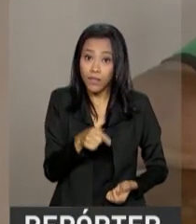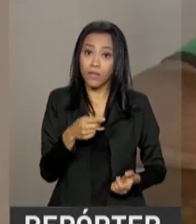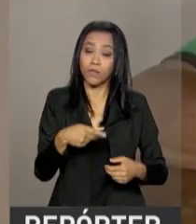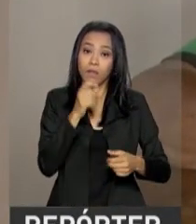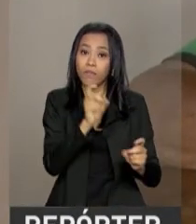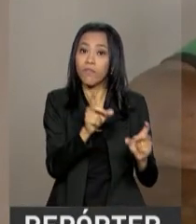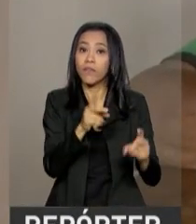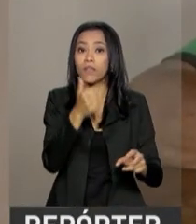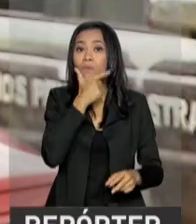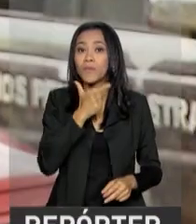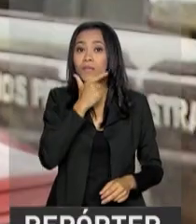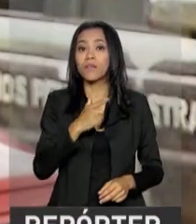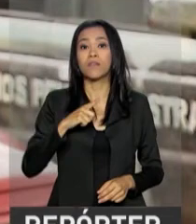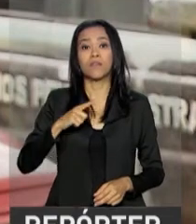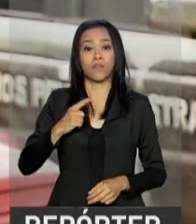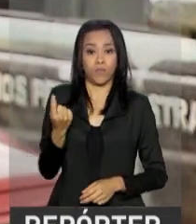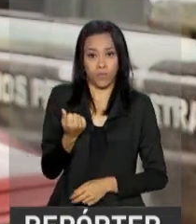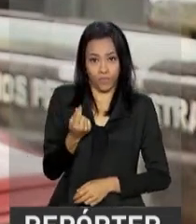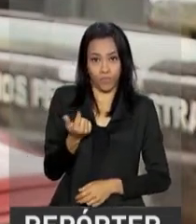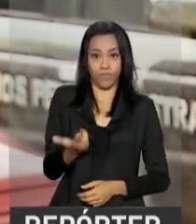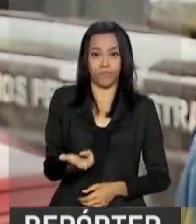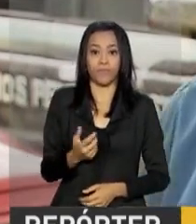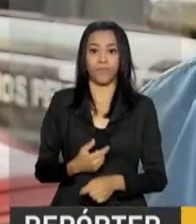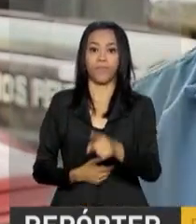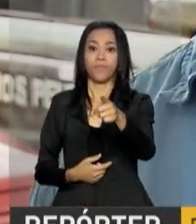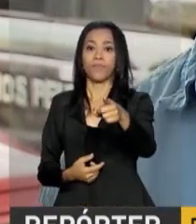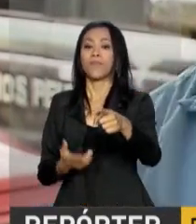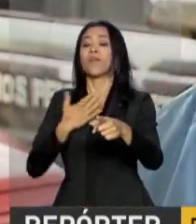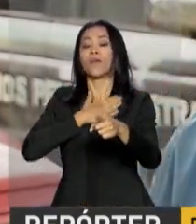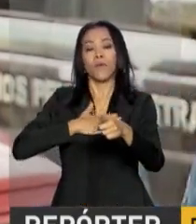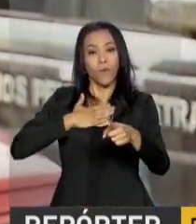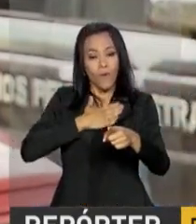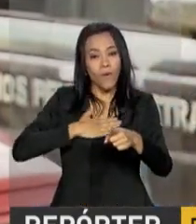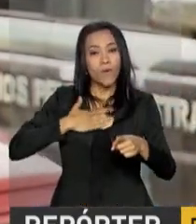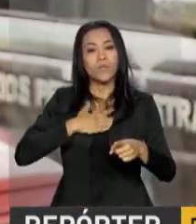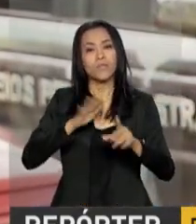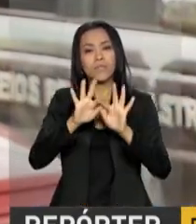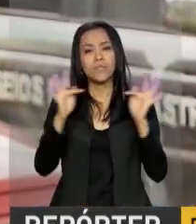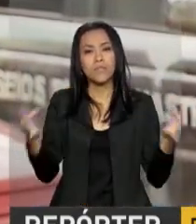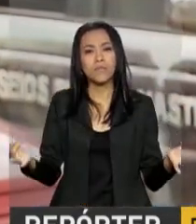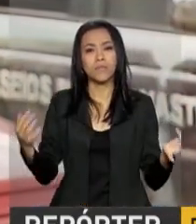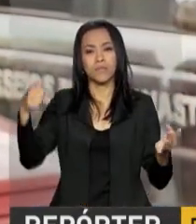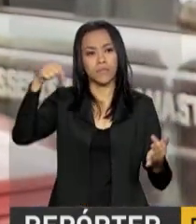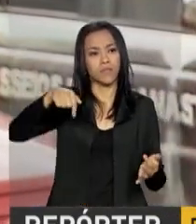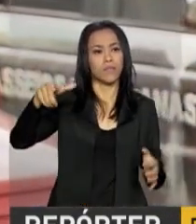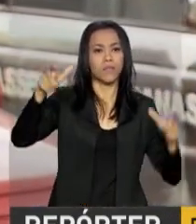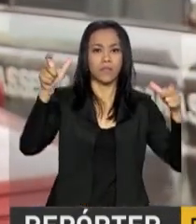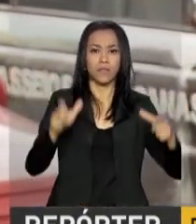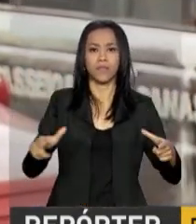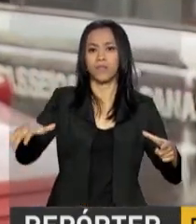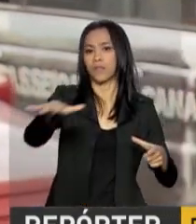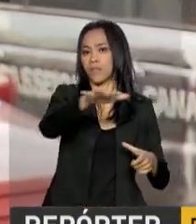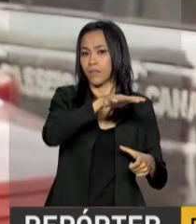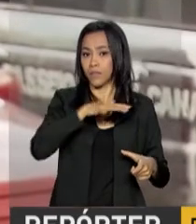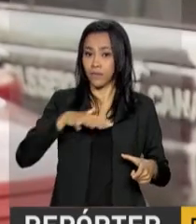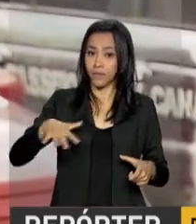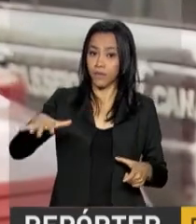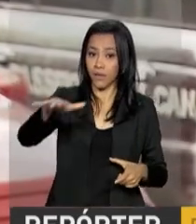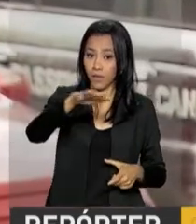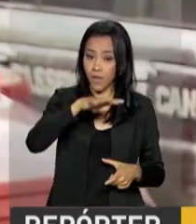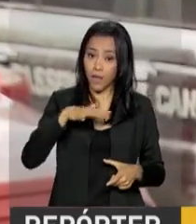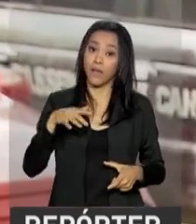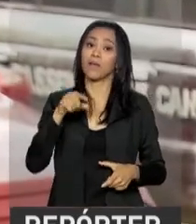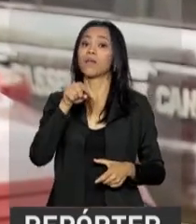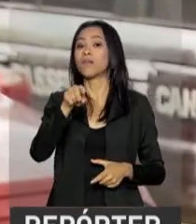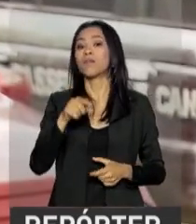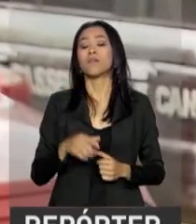filhas com queijo. Elas gostam da simplicidade, né, que a gente tem aqui para oferecer, da